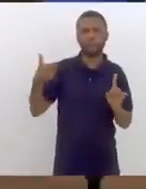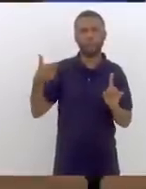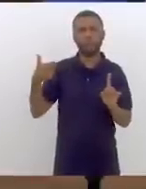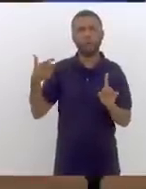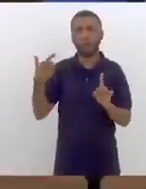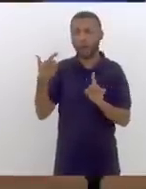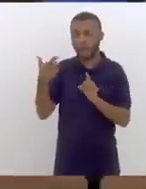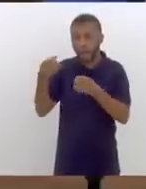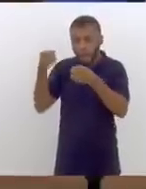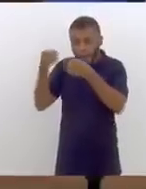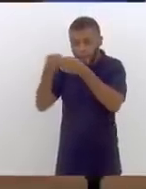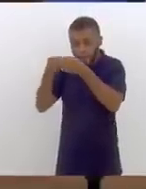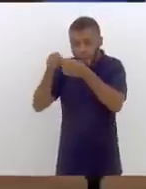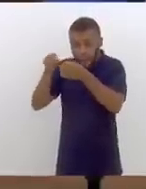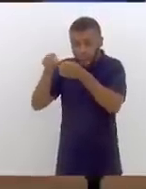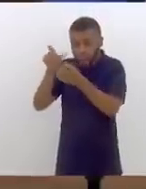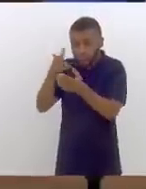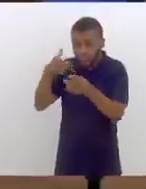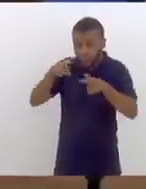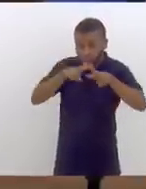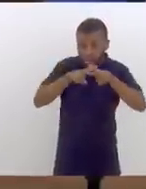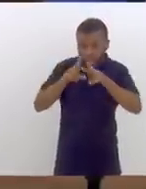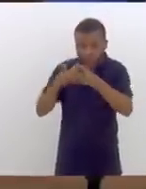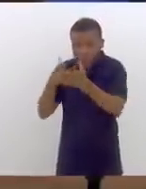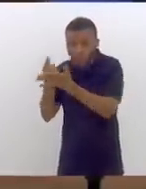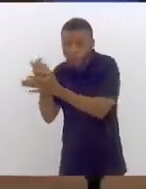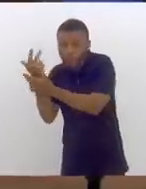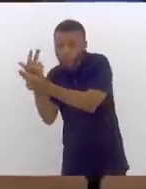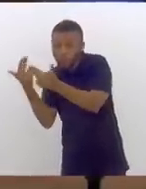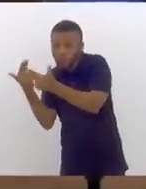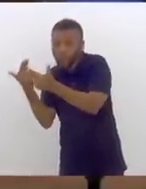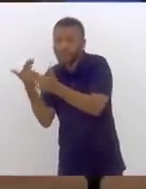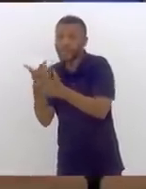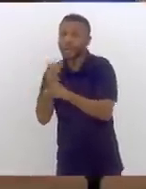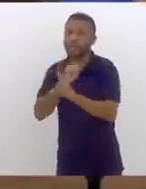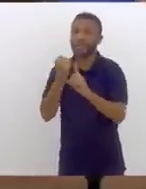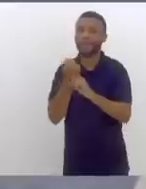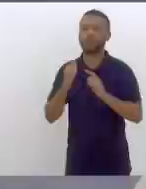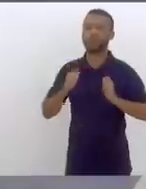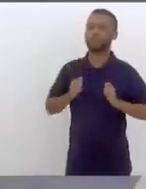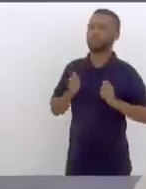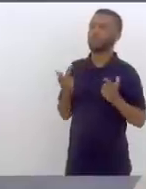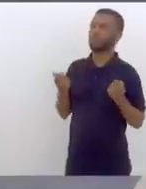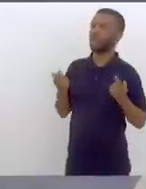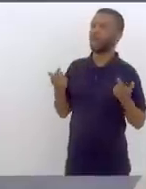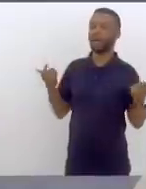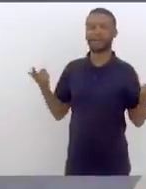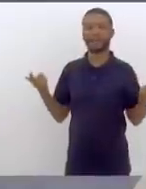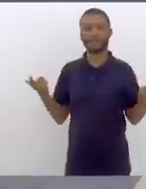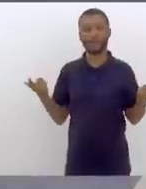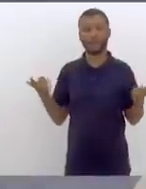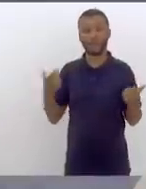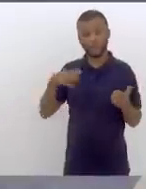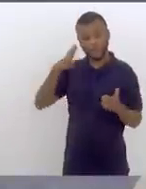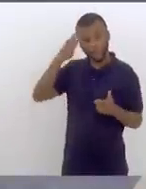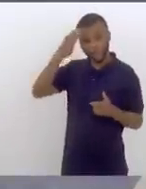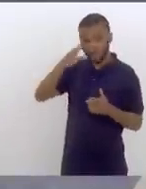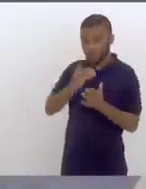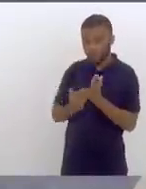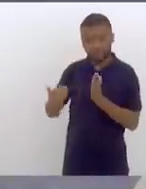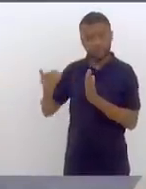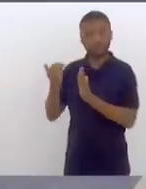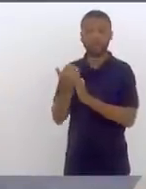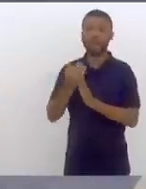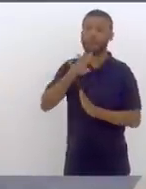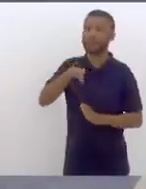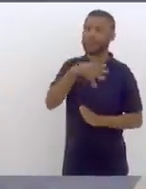metros da unidade comprando uma torneira e nada tá sendo feito pela sociedade além da escala da questão